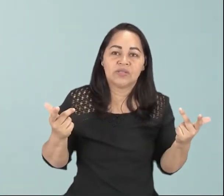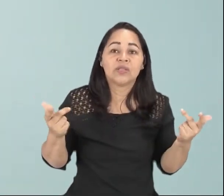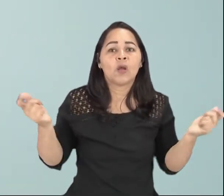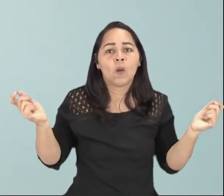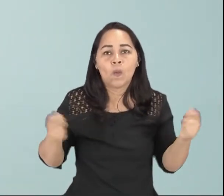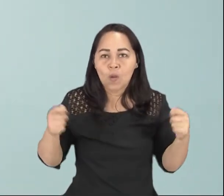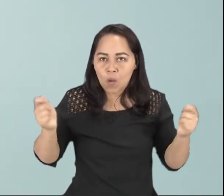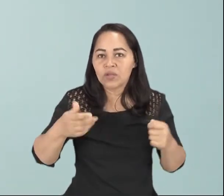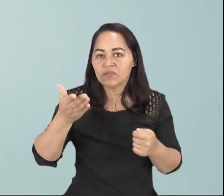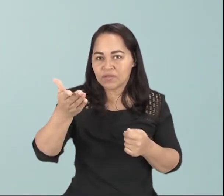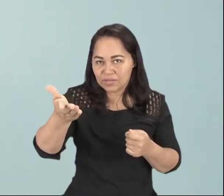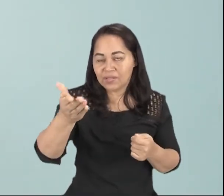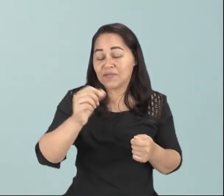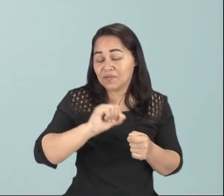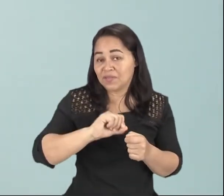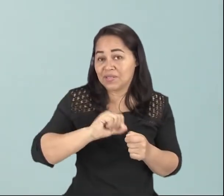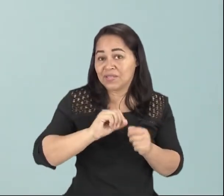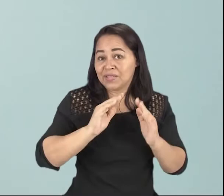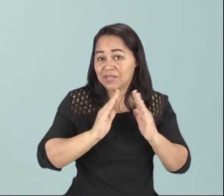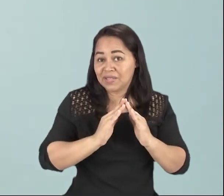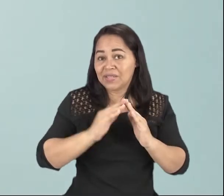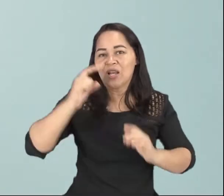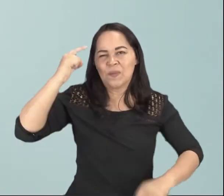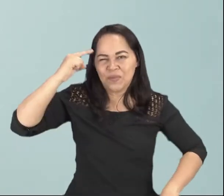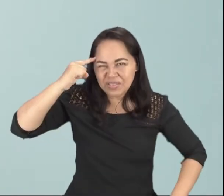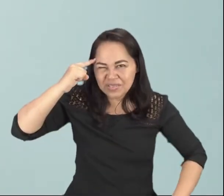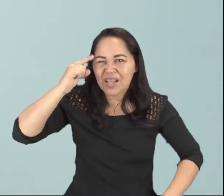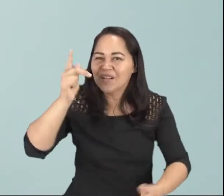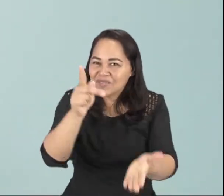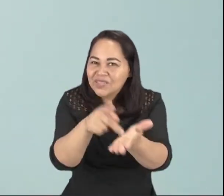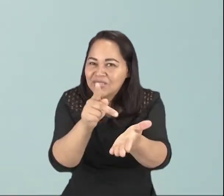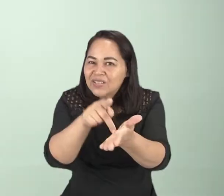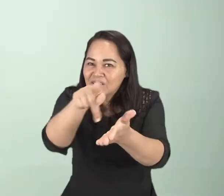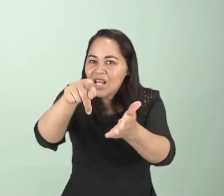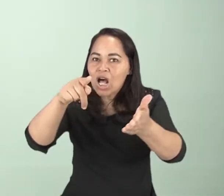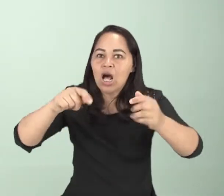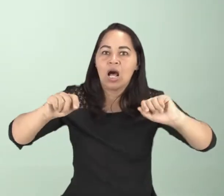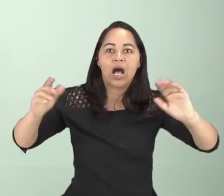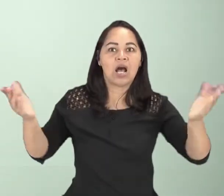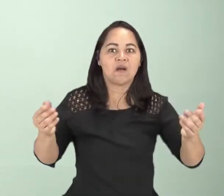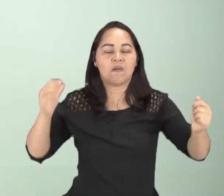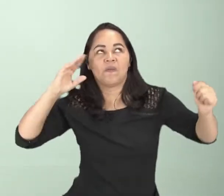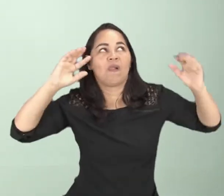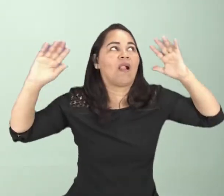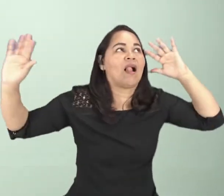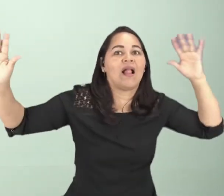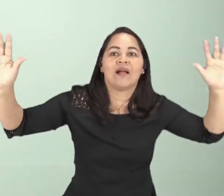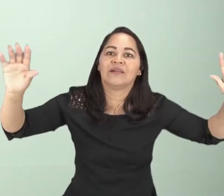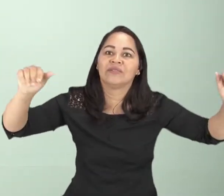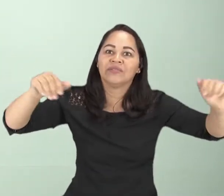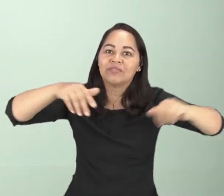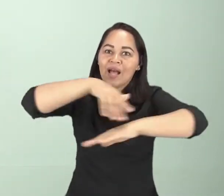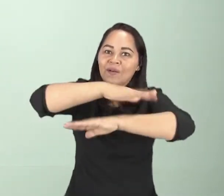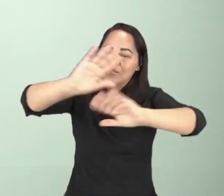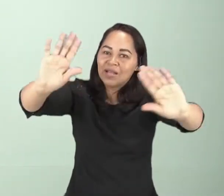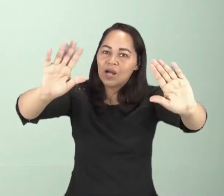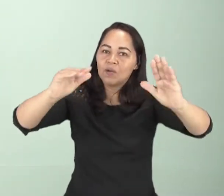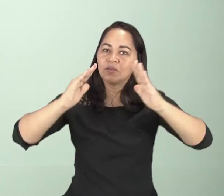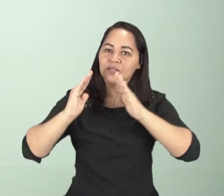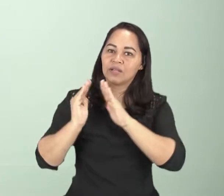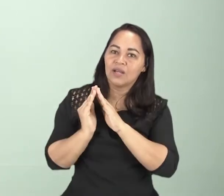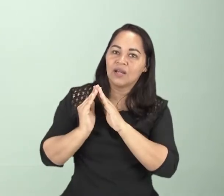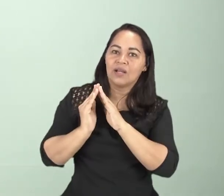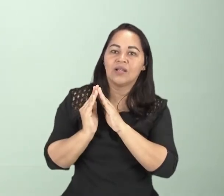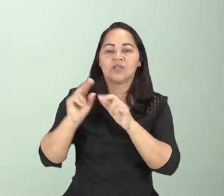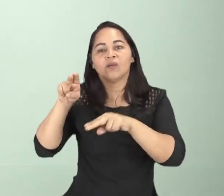que todos nós podemos fazer. Porque pensar nós não podemos sair por aí responsavelmente. Mas pensar você pode ir da sua